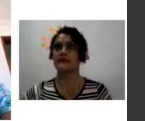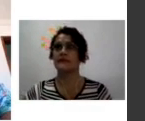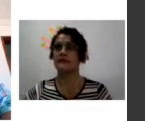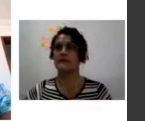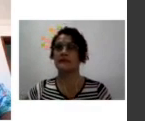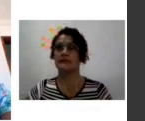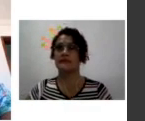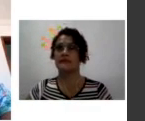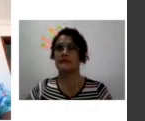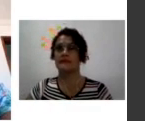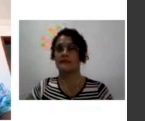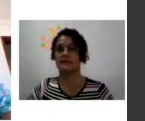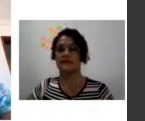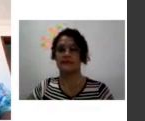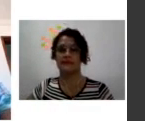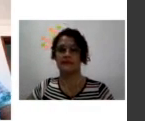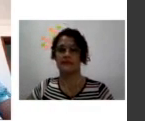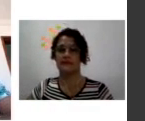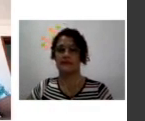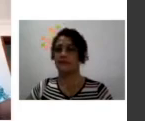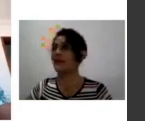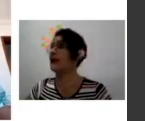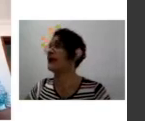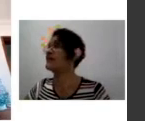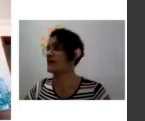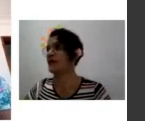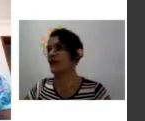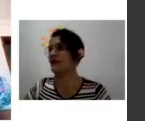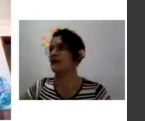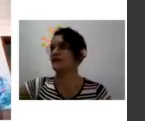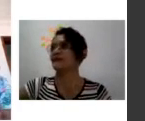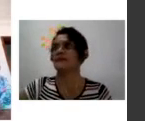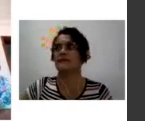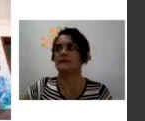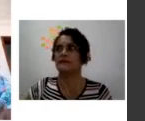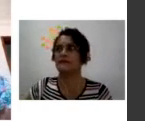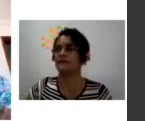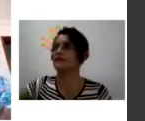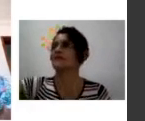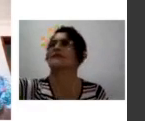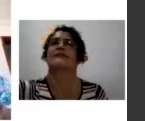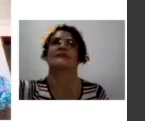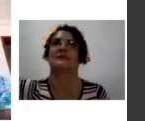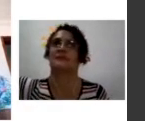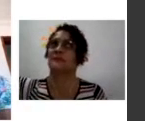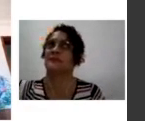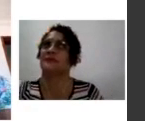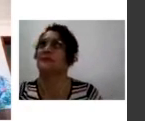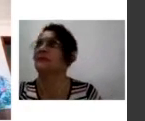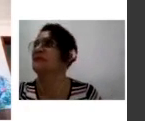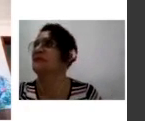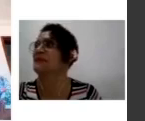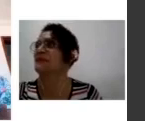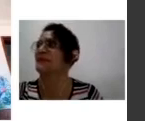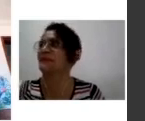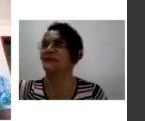acho que é enriquecedora e vale a pena ser mantida. Então, esse é um dos pontos importantes do PIBID estar em